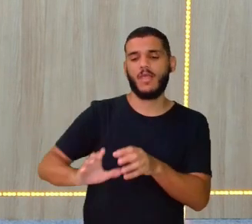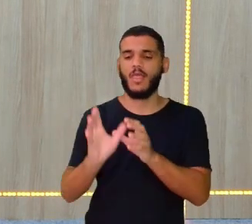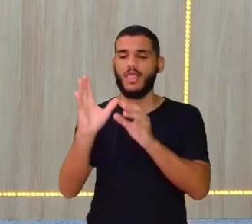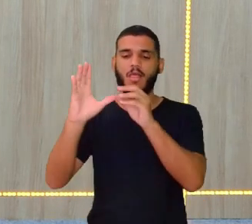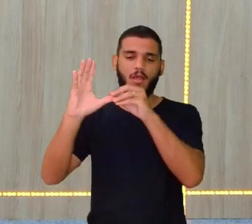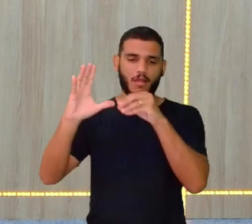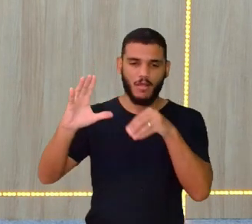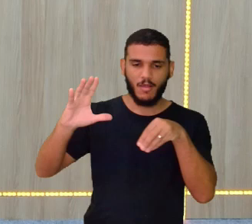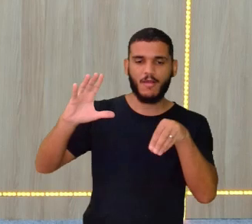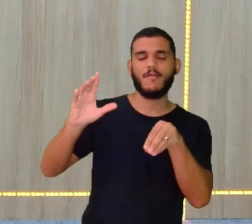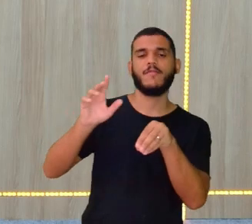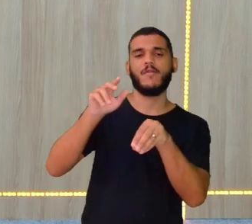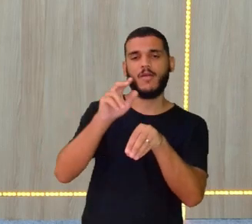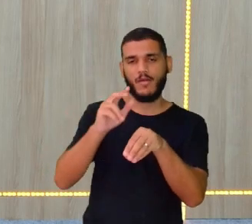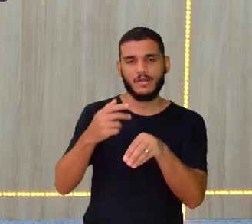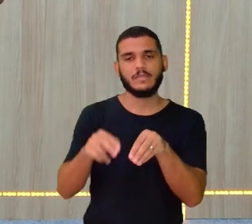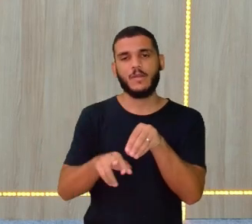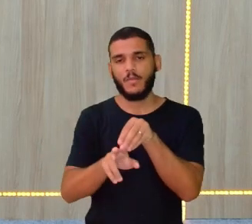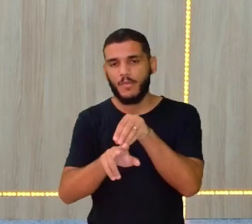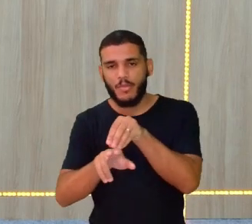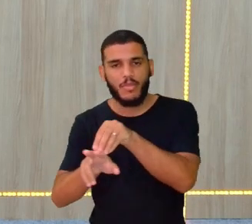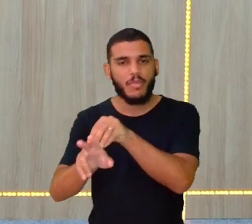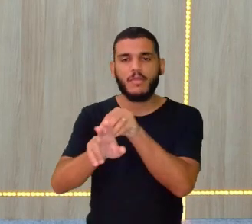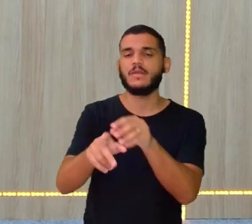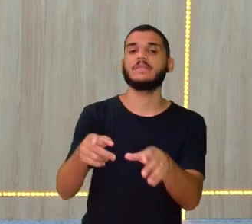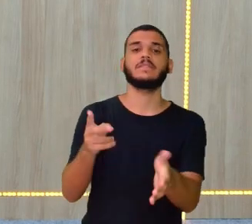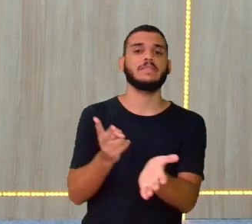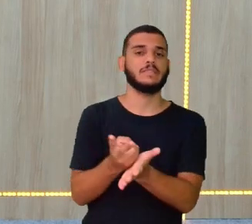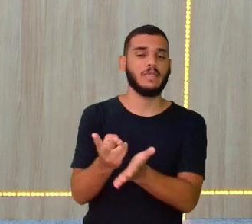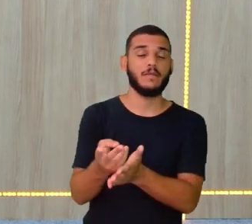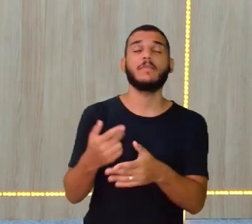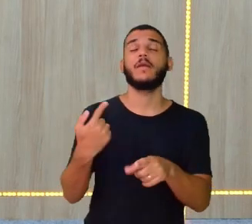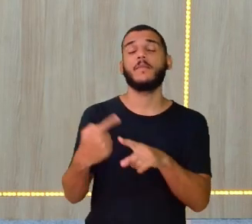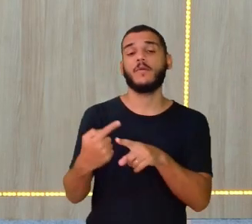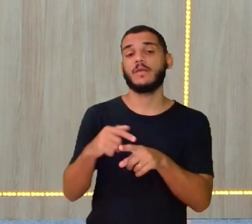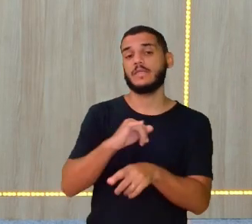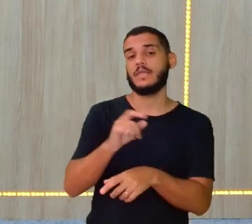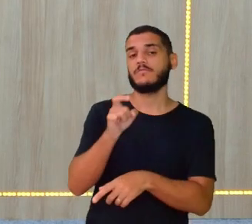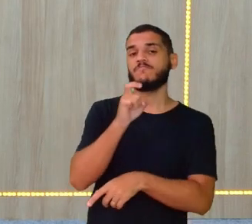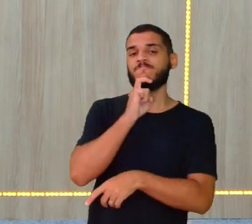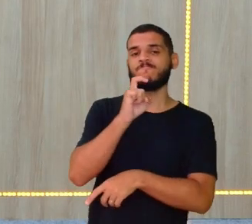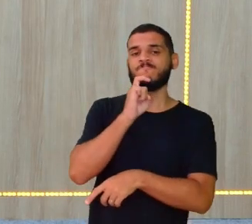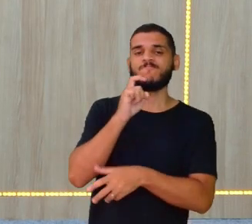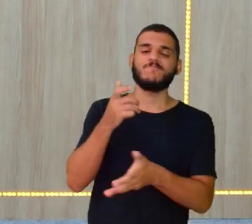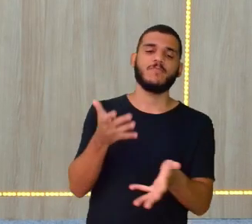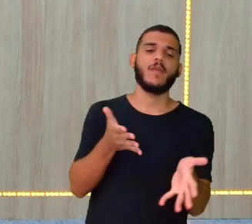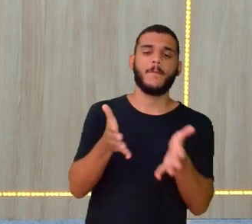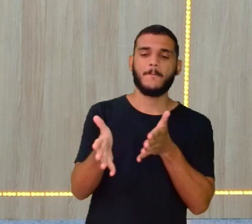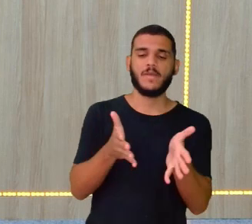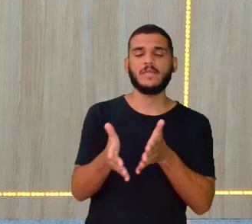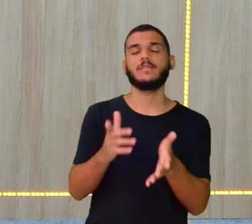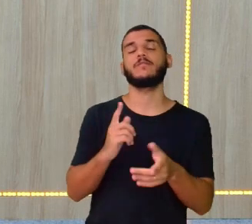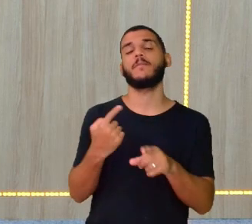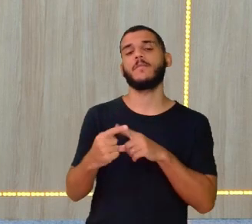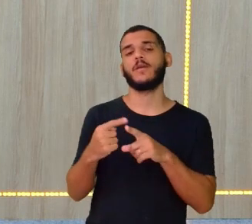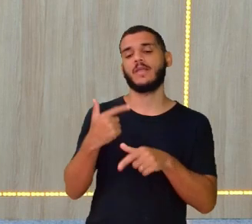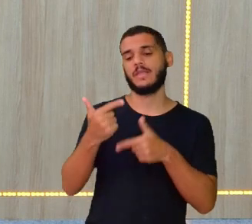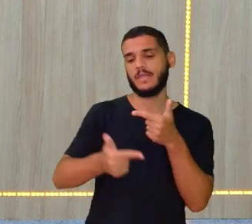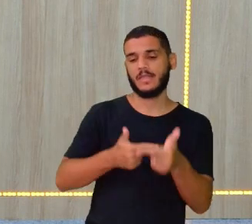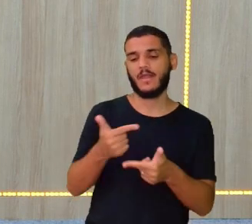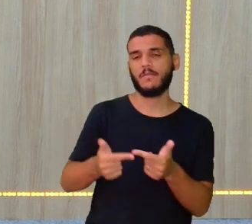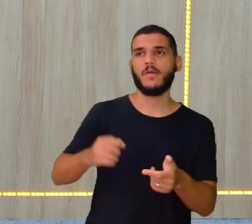para a sua casa para no inverno, não é? Ela trabalha durante o verão para